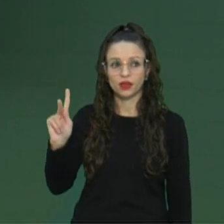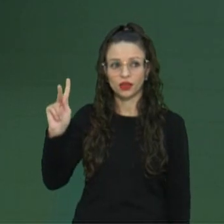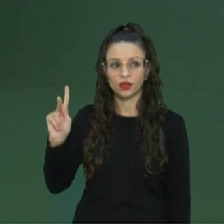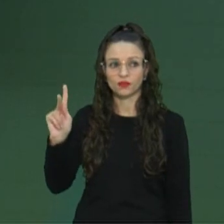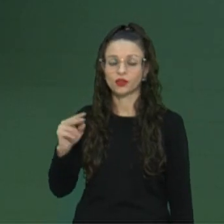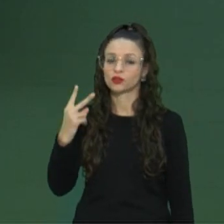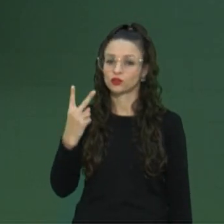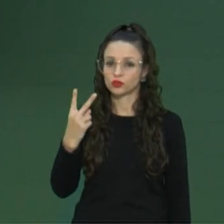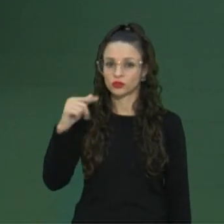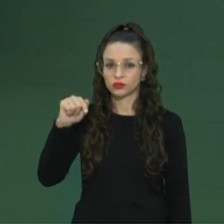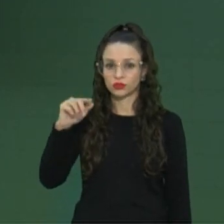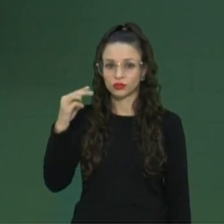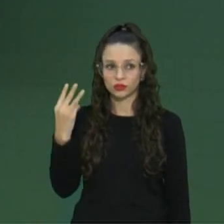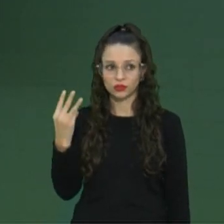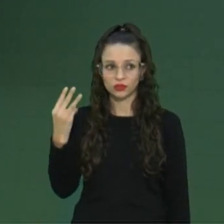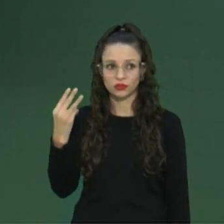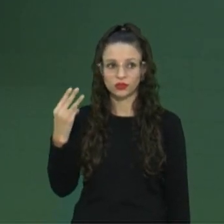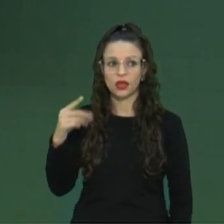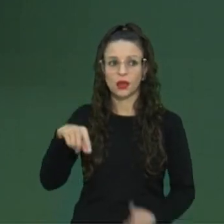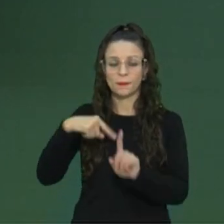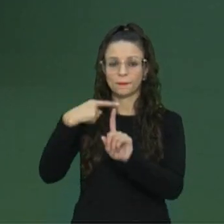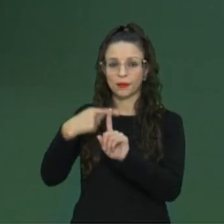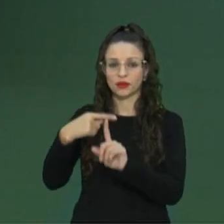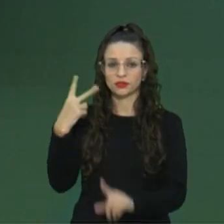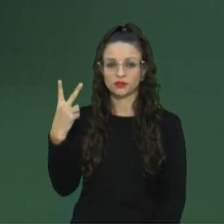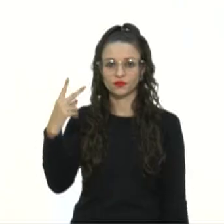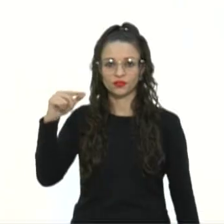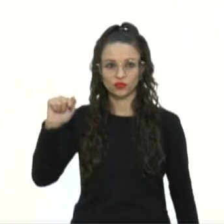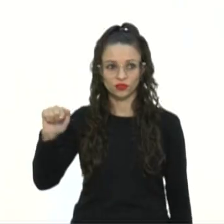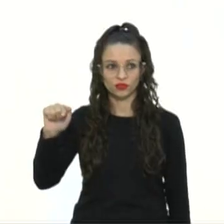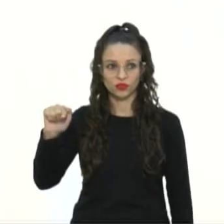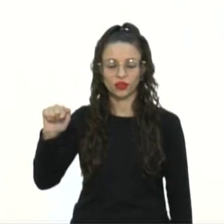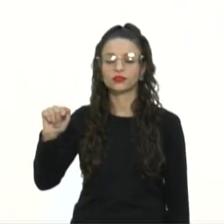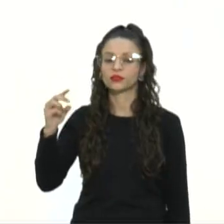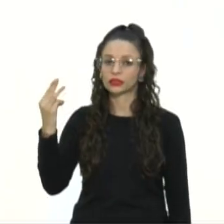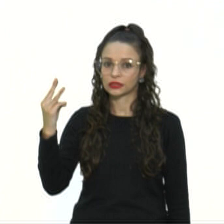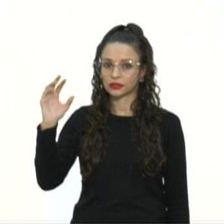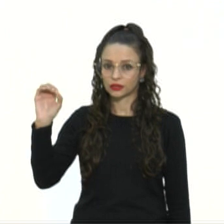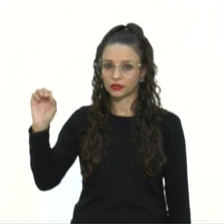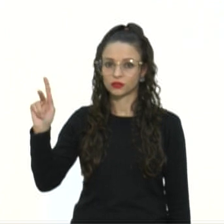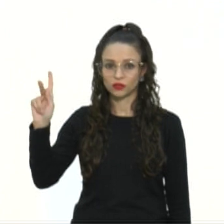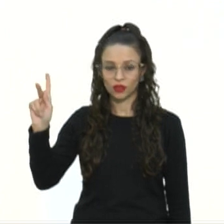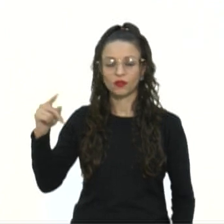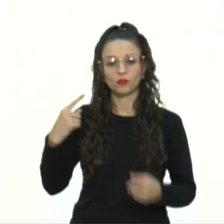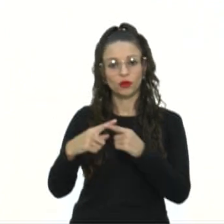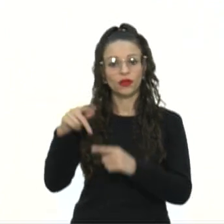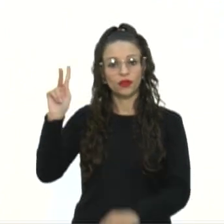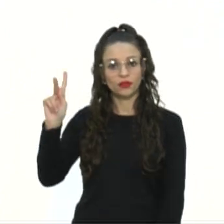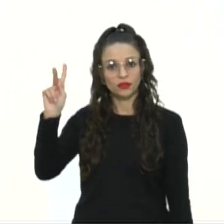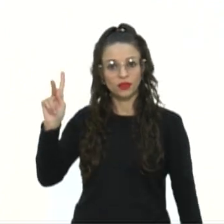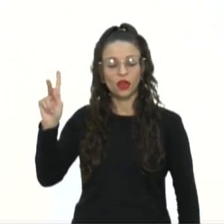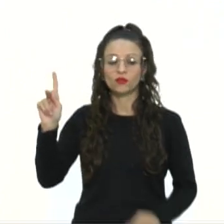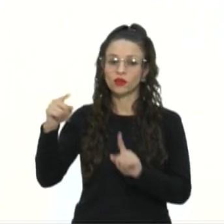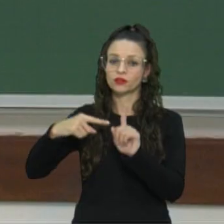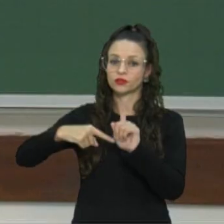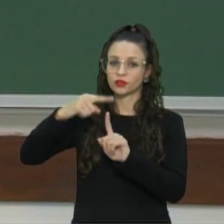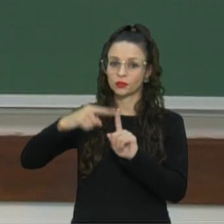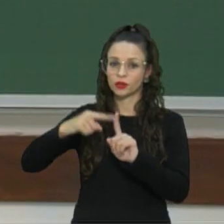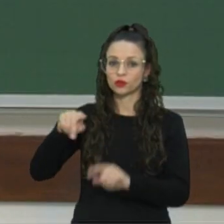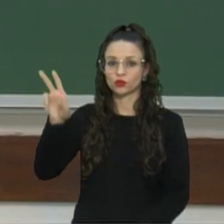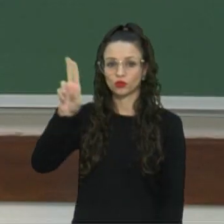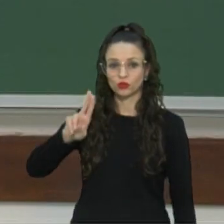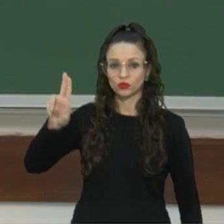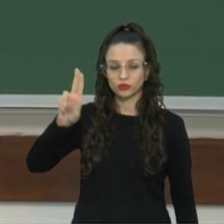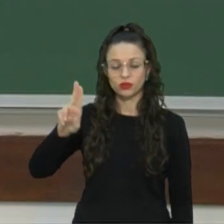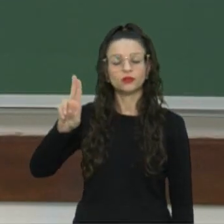273 mais os graus Celsius, que são 27, eu vou ter 300 Kelvin. porque Kelvin é a unidade de temperatura que nós